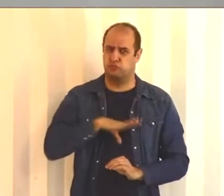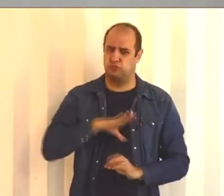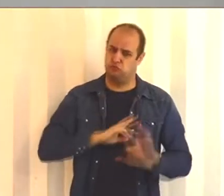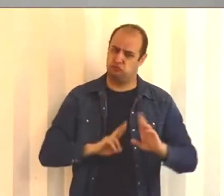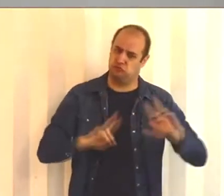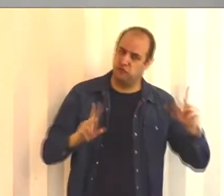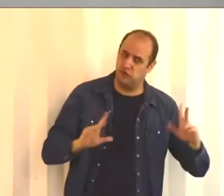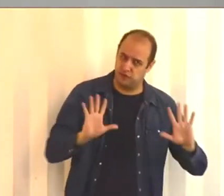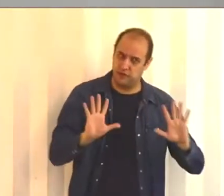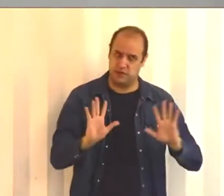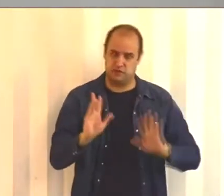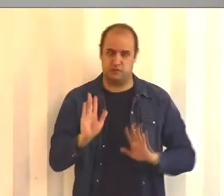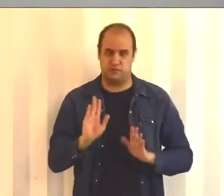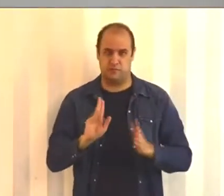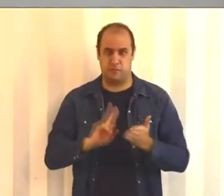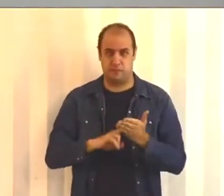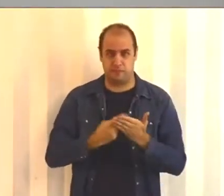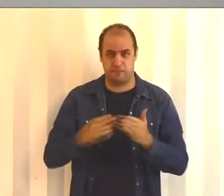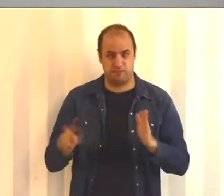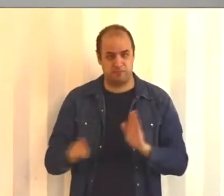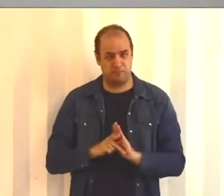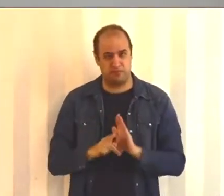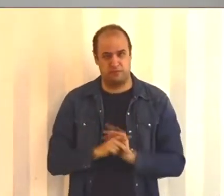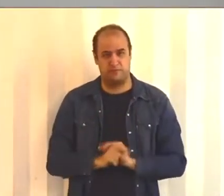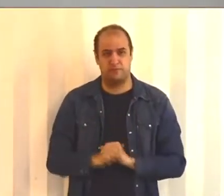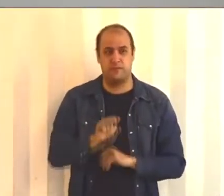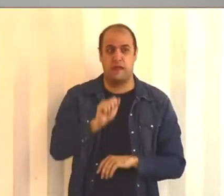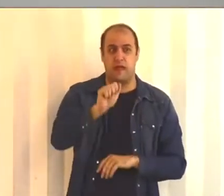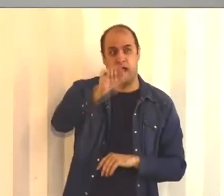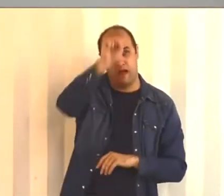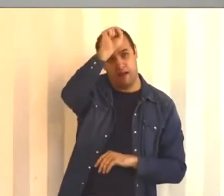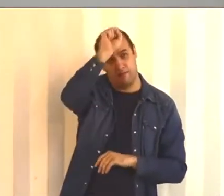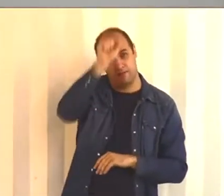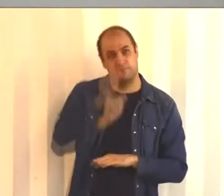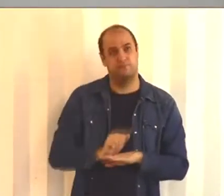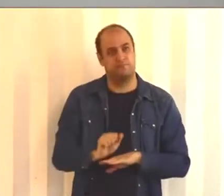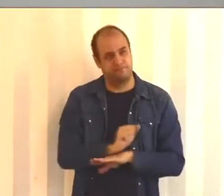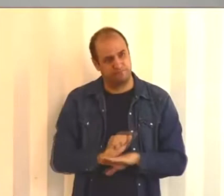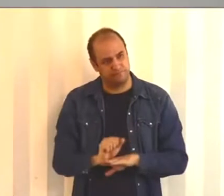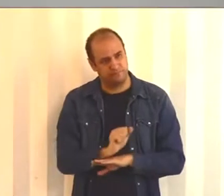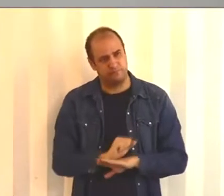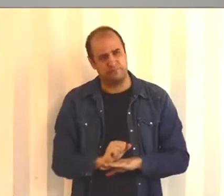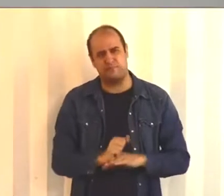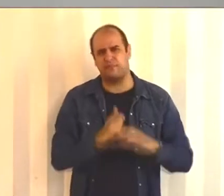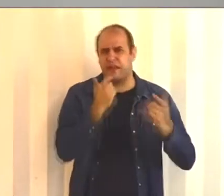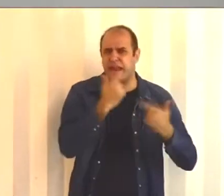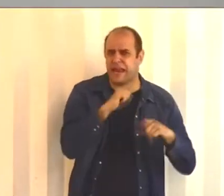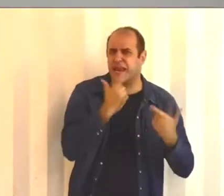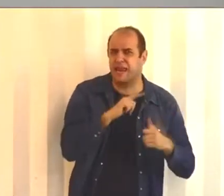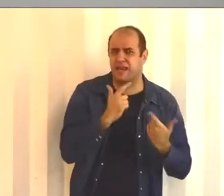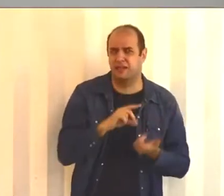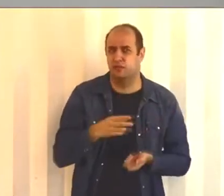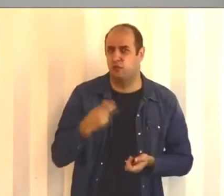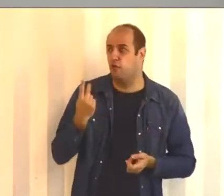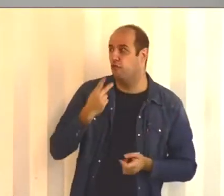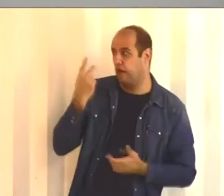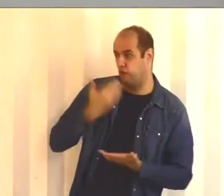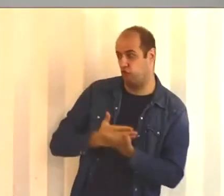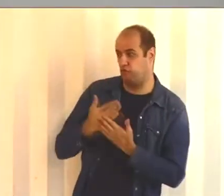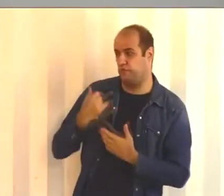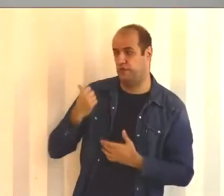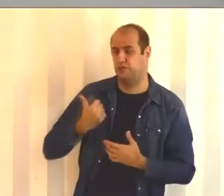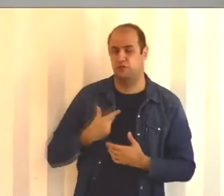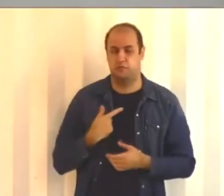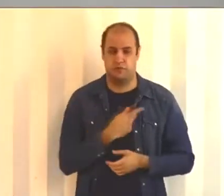não vê, é que Abraão e Sara, por conta do riso deles, da incredulidade, como falou o reverendo Robert aqui no